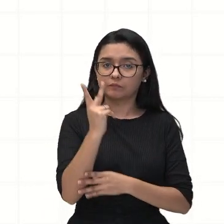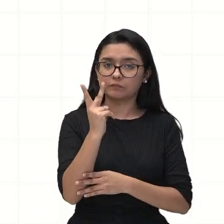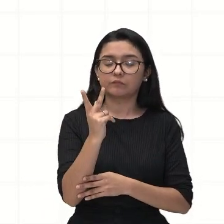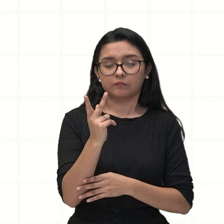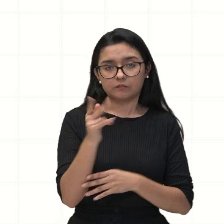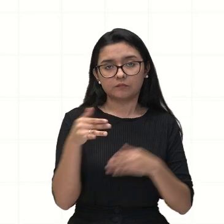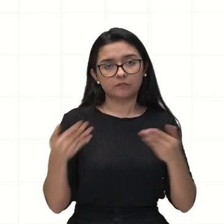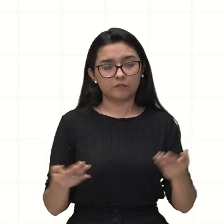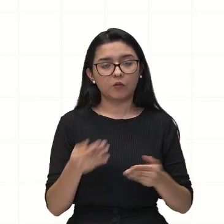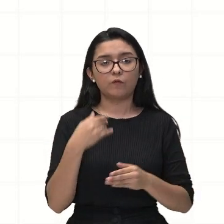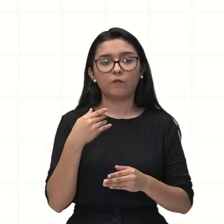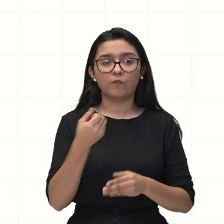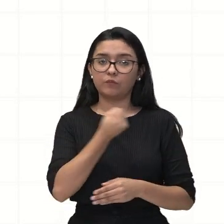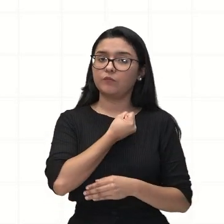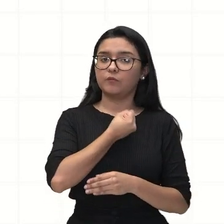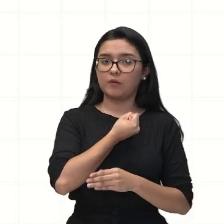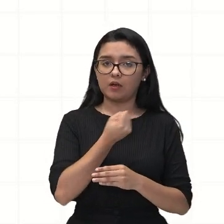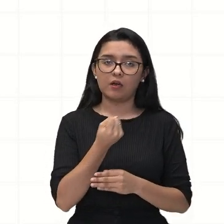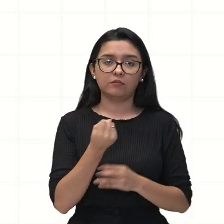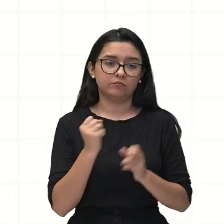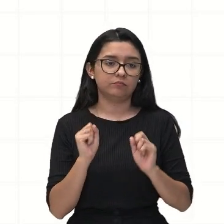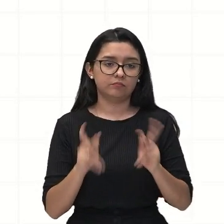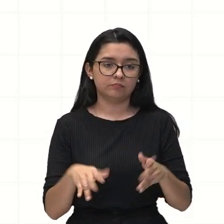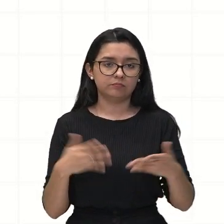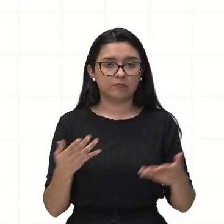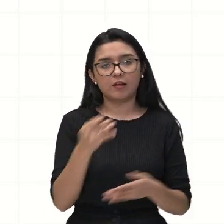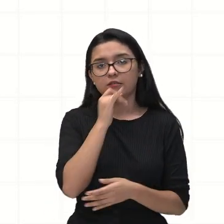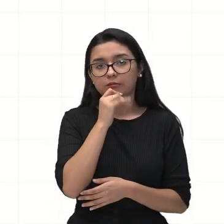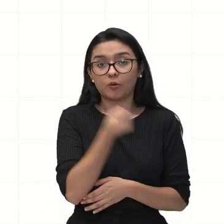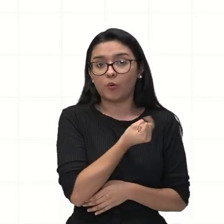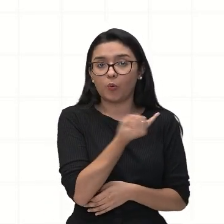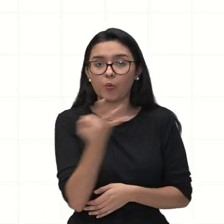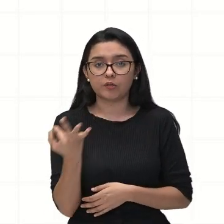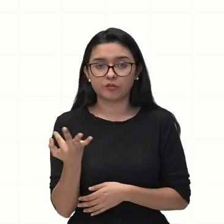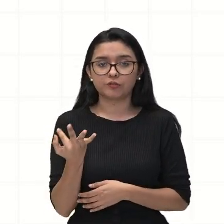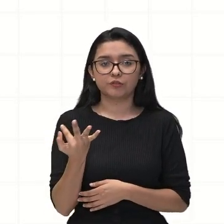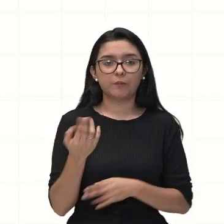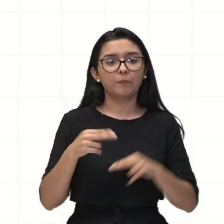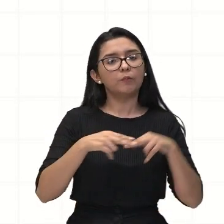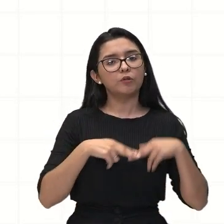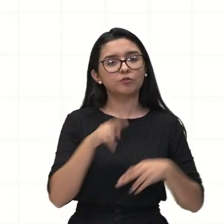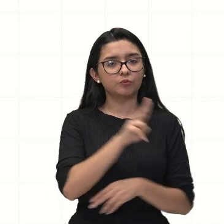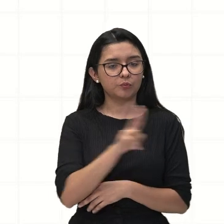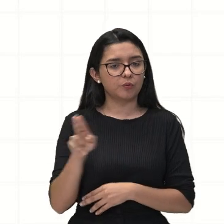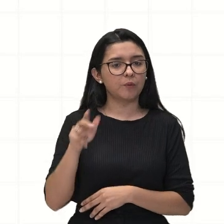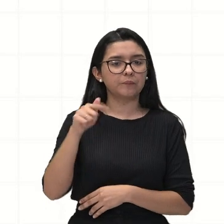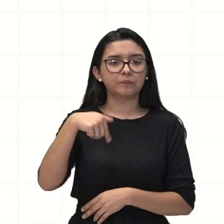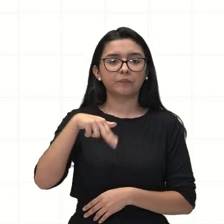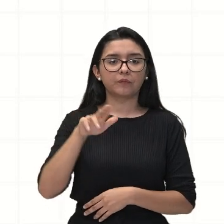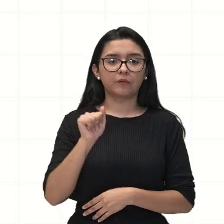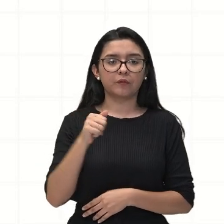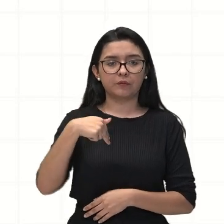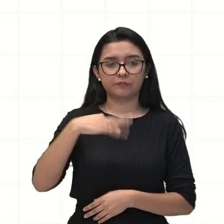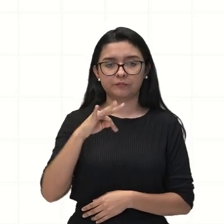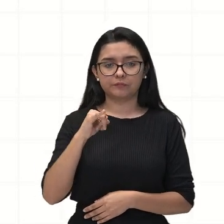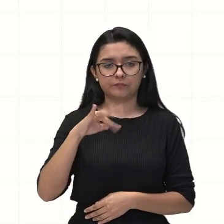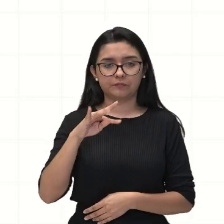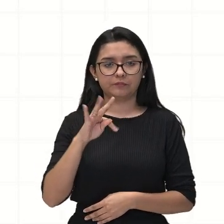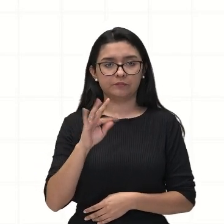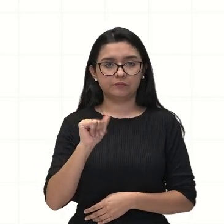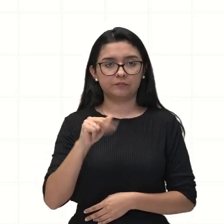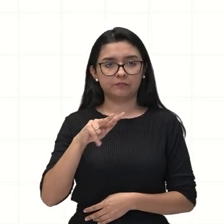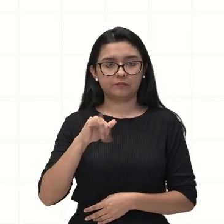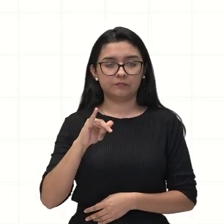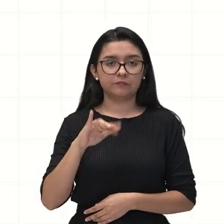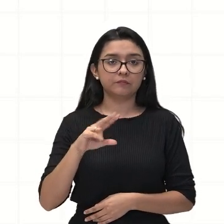de valores numéricos, que vão expressar aí quantidade. Por isso que é falado de quantitativo, porque sempre está associado